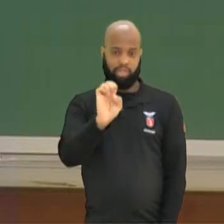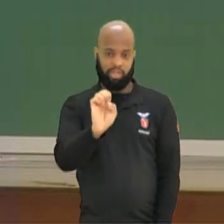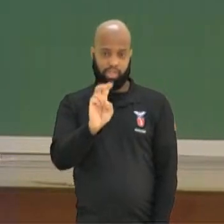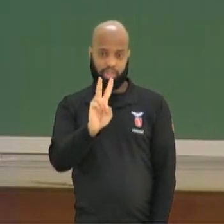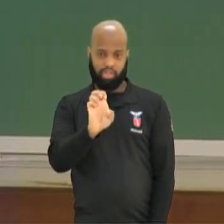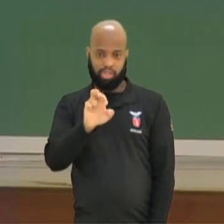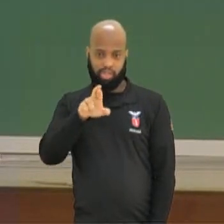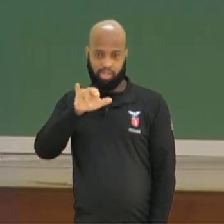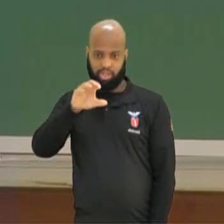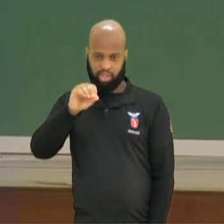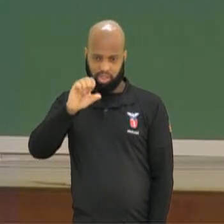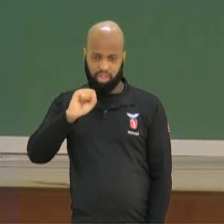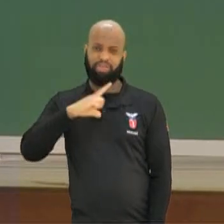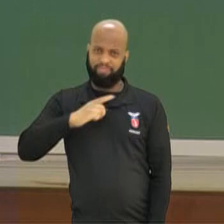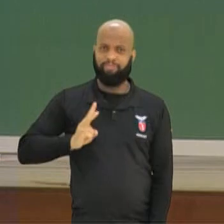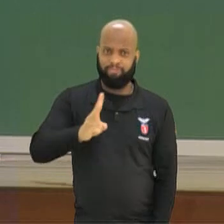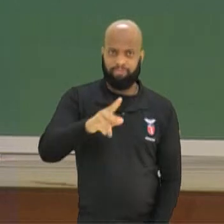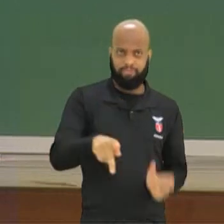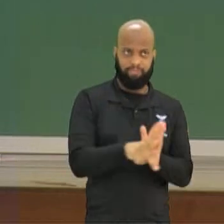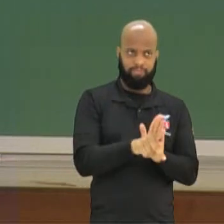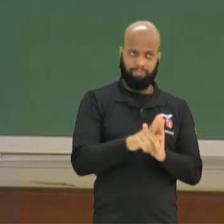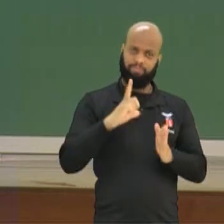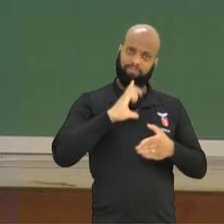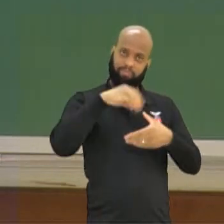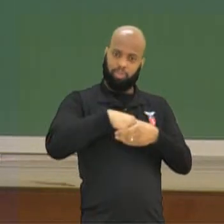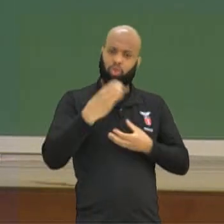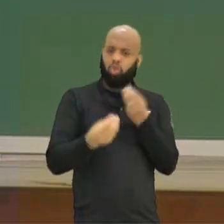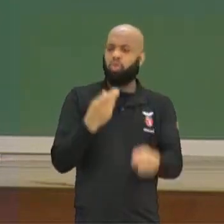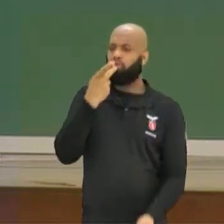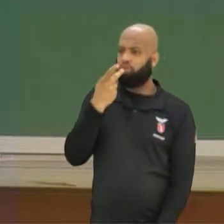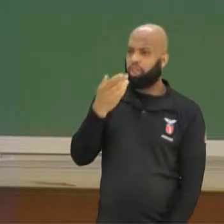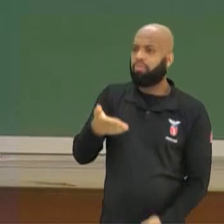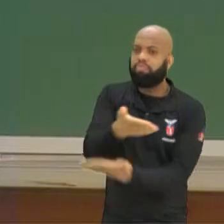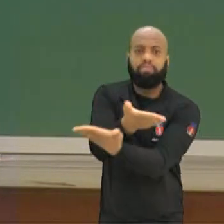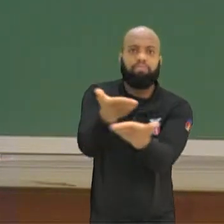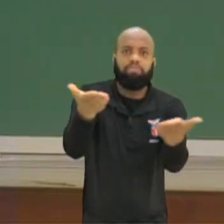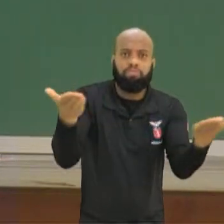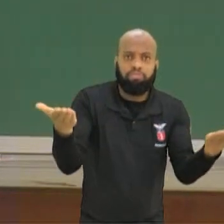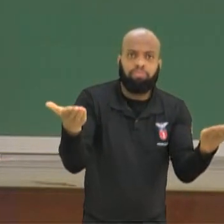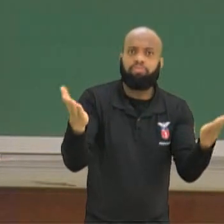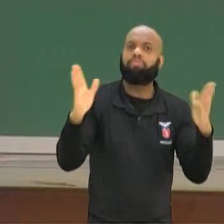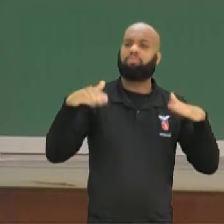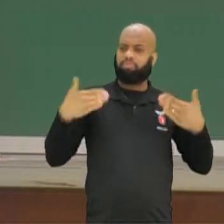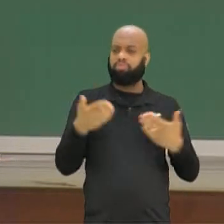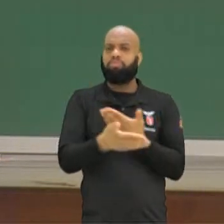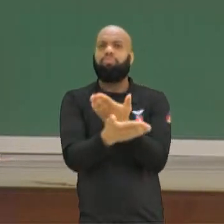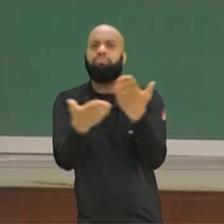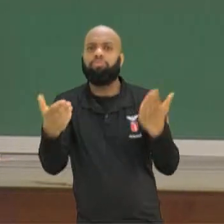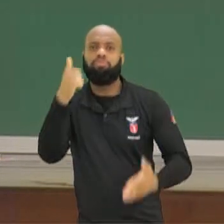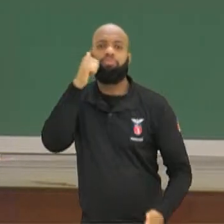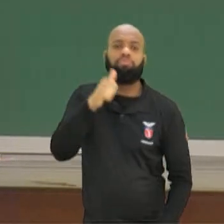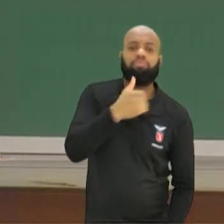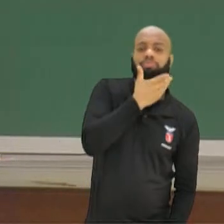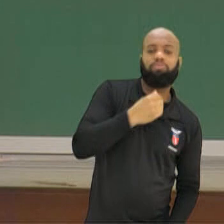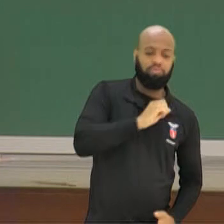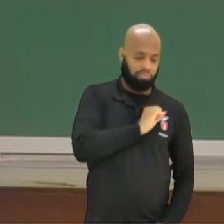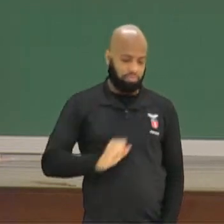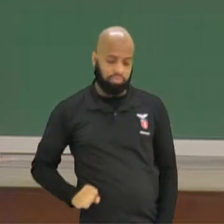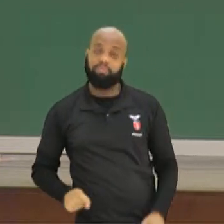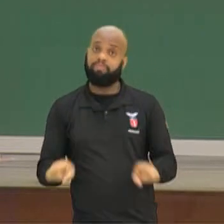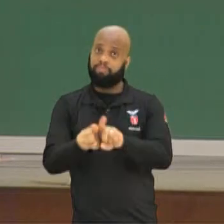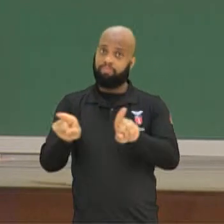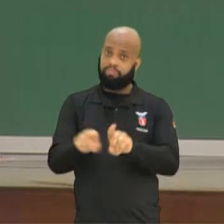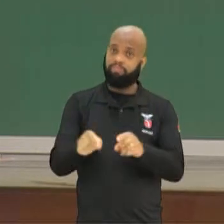ele fala isso bastante na obra. Como então dizer, ora a vossas senhorias. É possível entender que